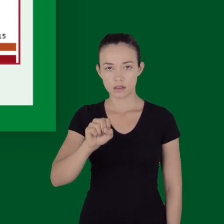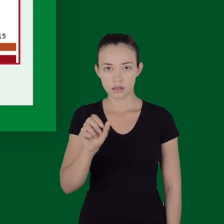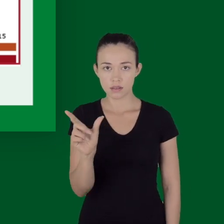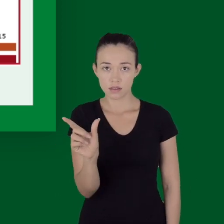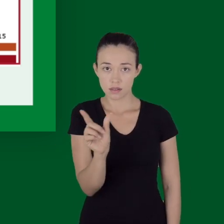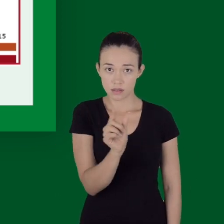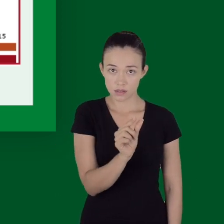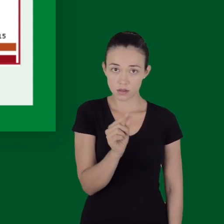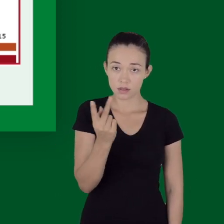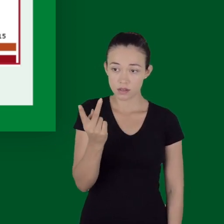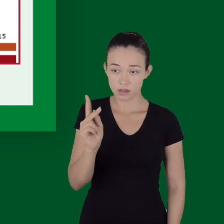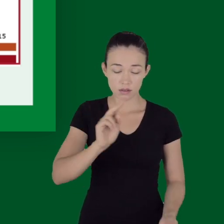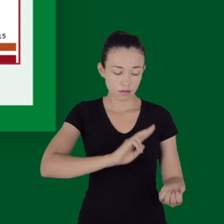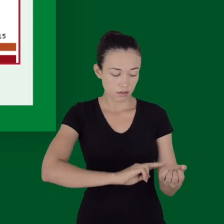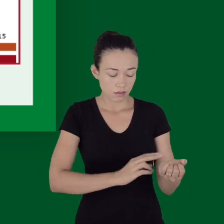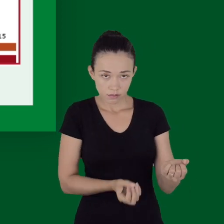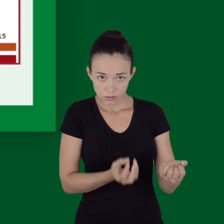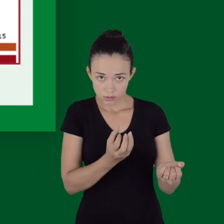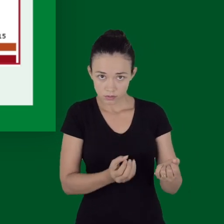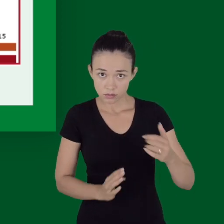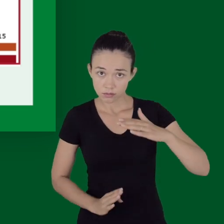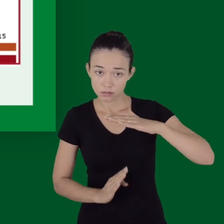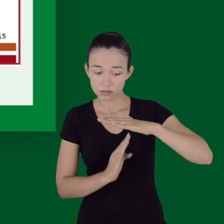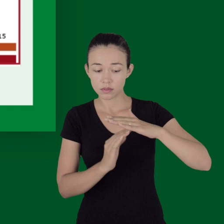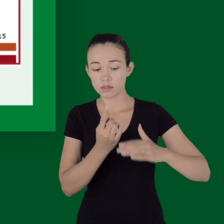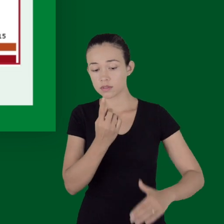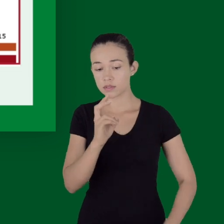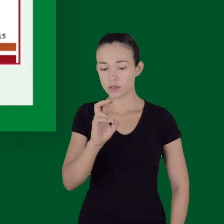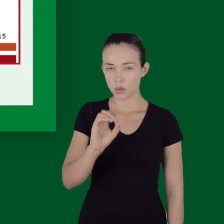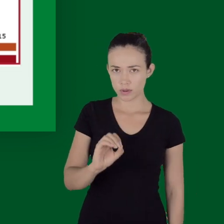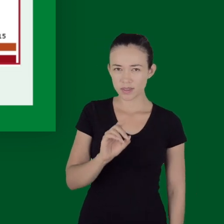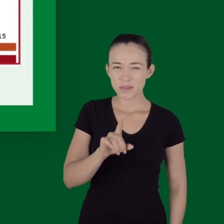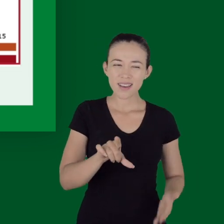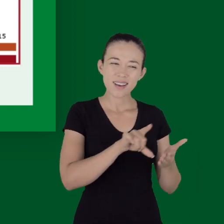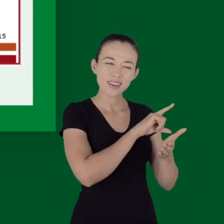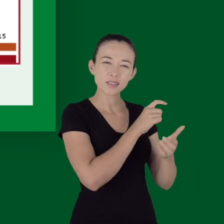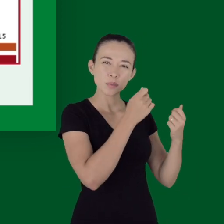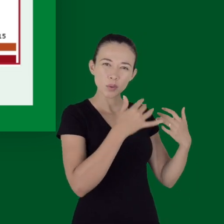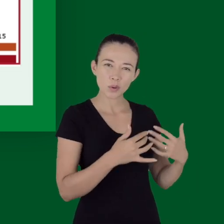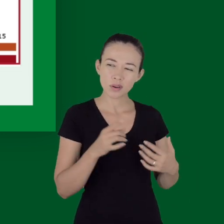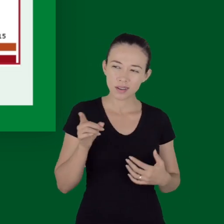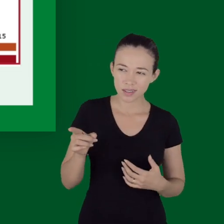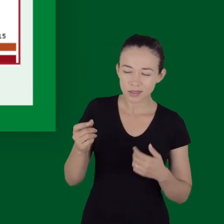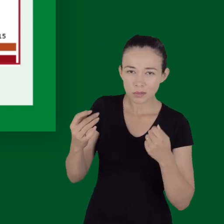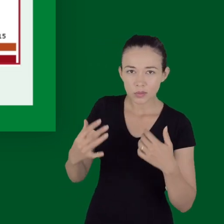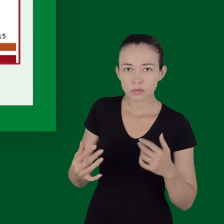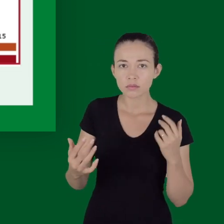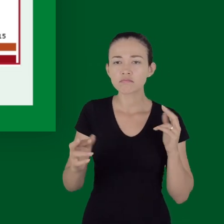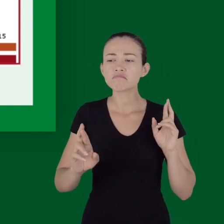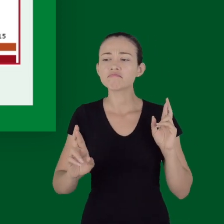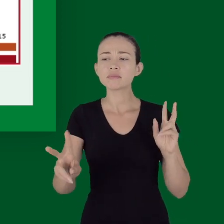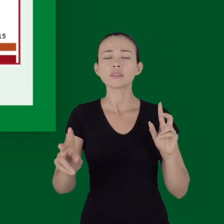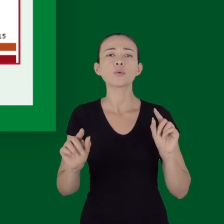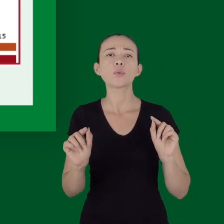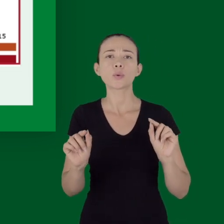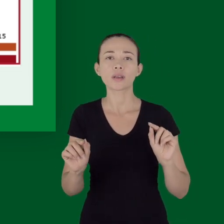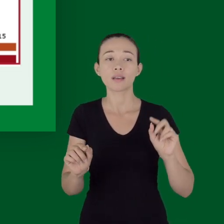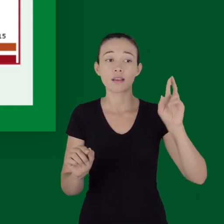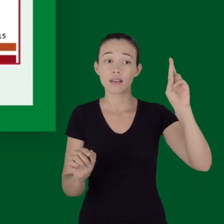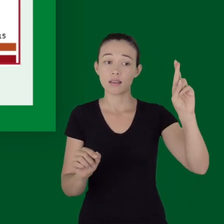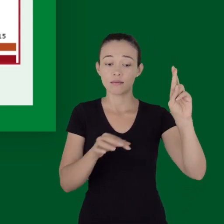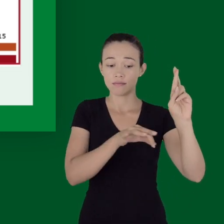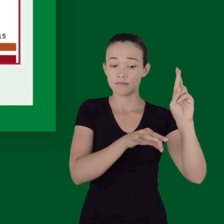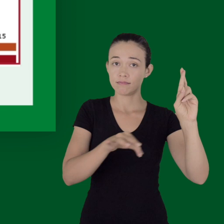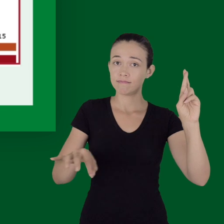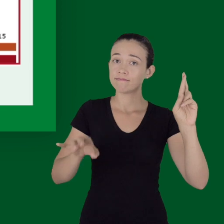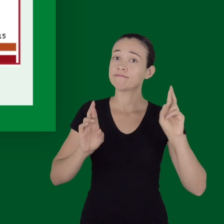atrial é porque é um ritmo irregular. Existe uma tremulação na linha de base e não tem presença de